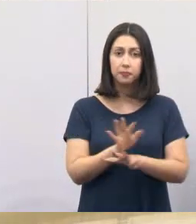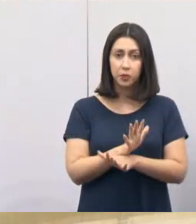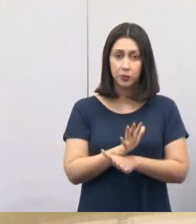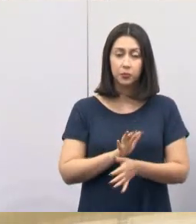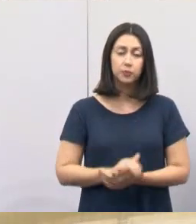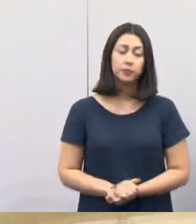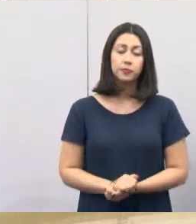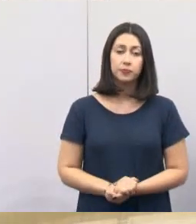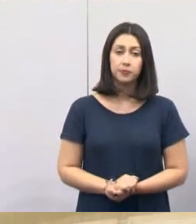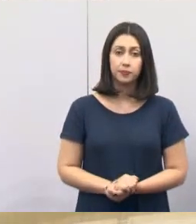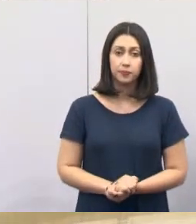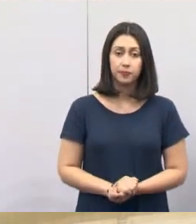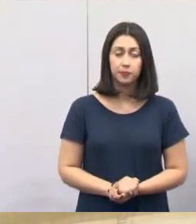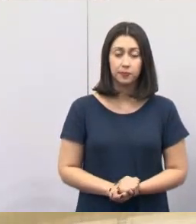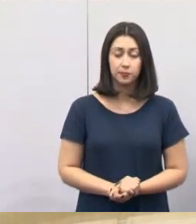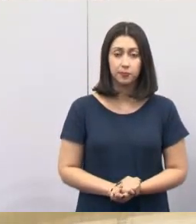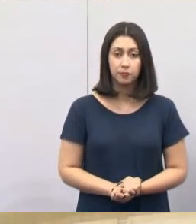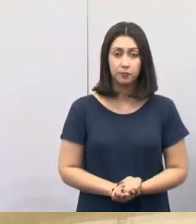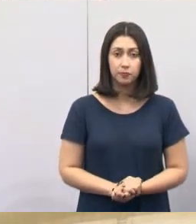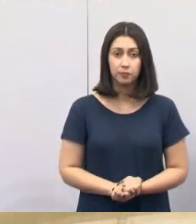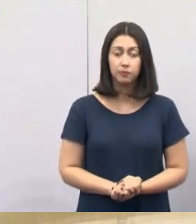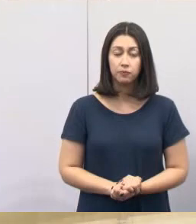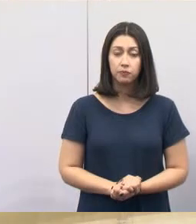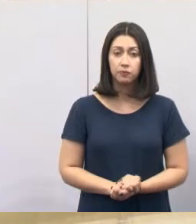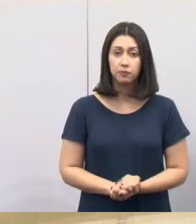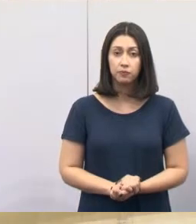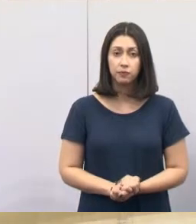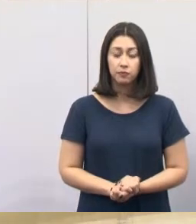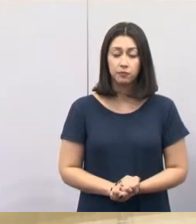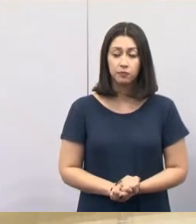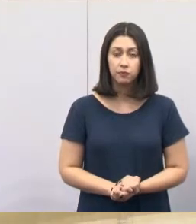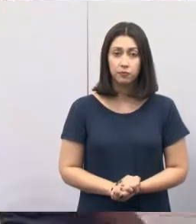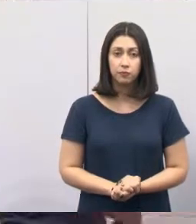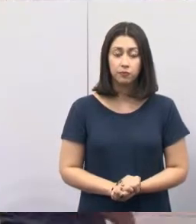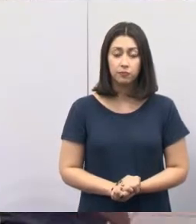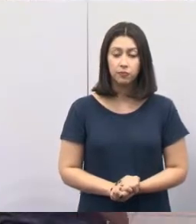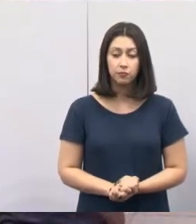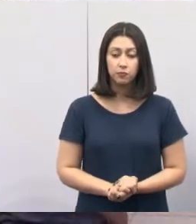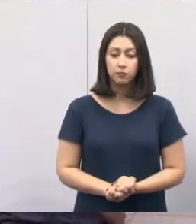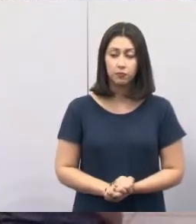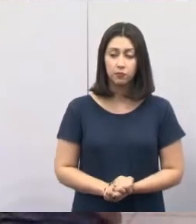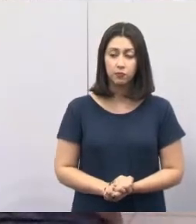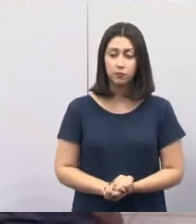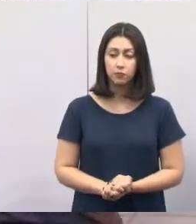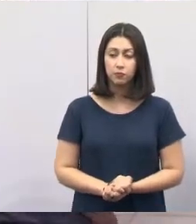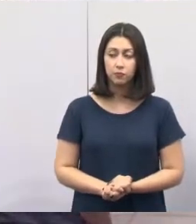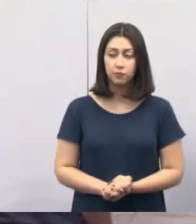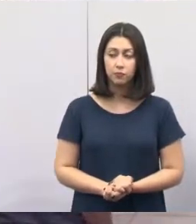mais voto de pesar, senhor presidente. Não.